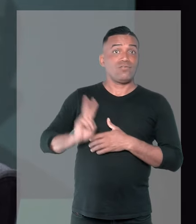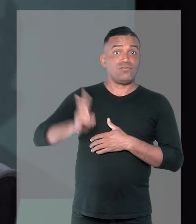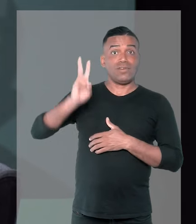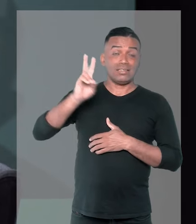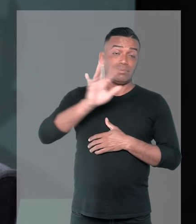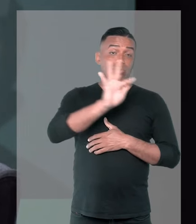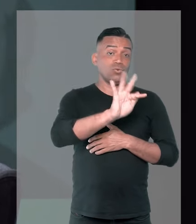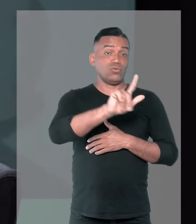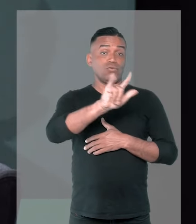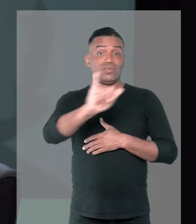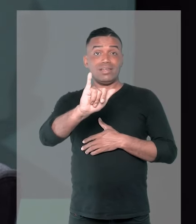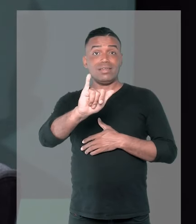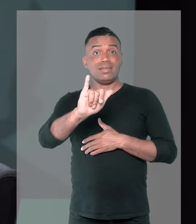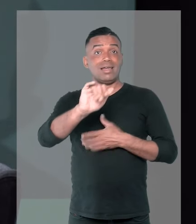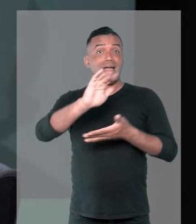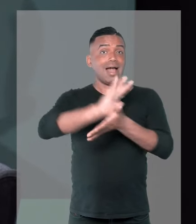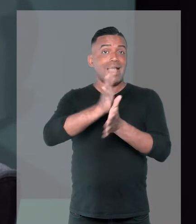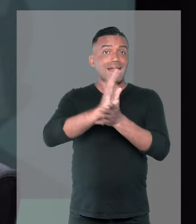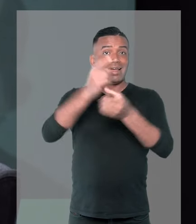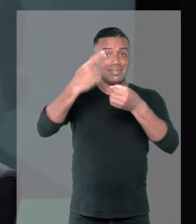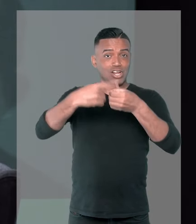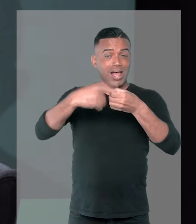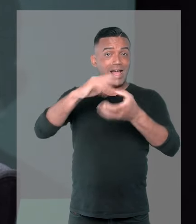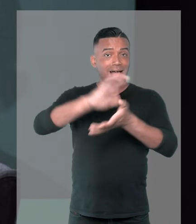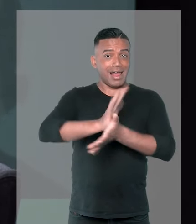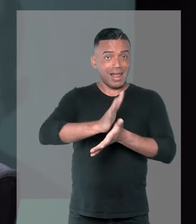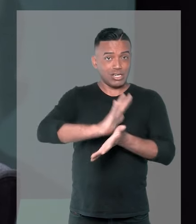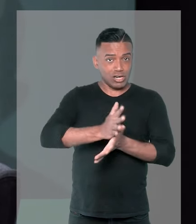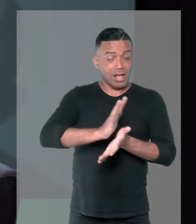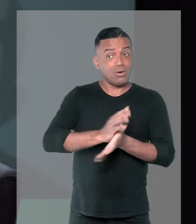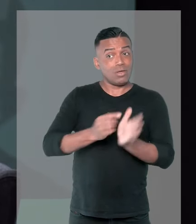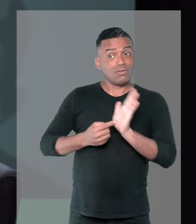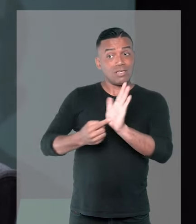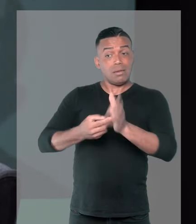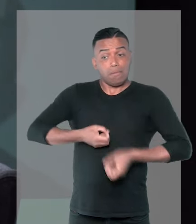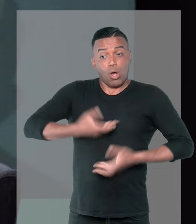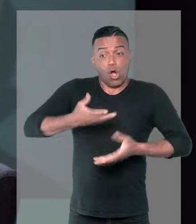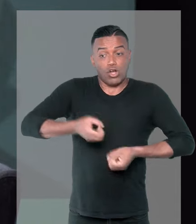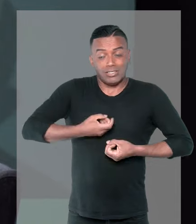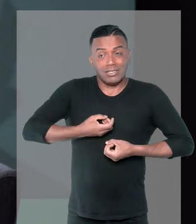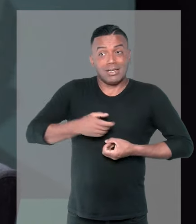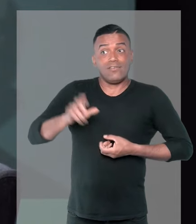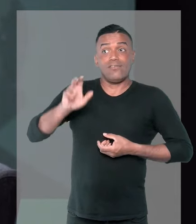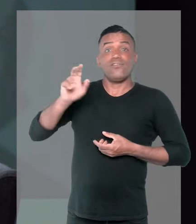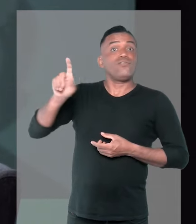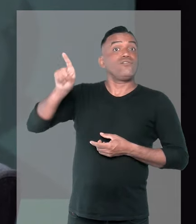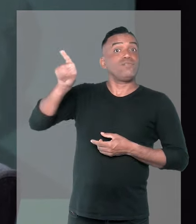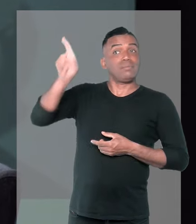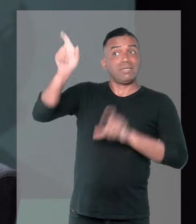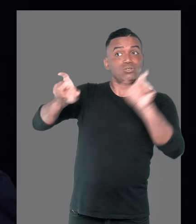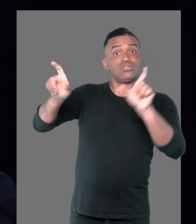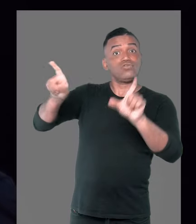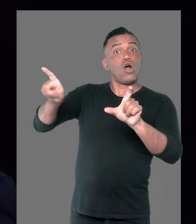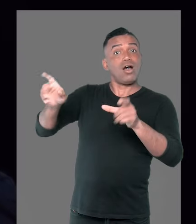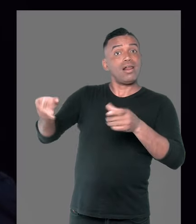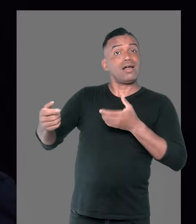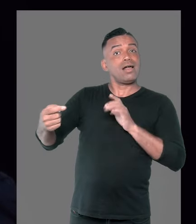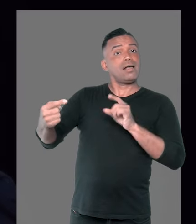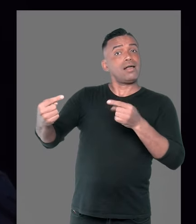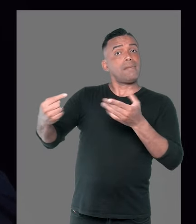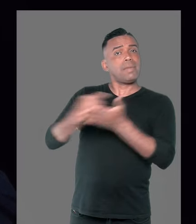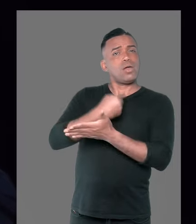foi que de fora para dentro dele não é quem você mostra para fora é quem de Fora questiona dentro isso aqui é a